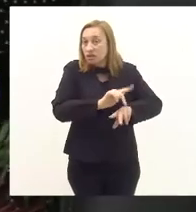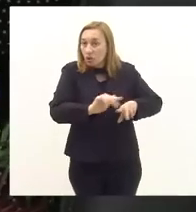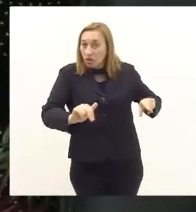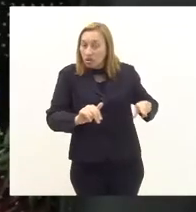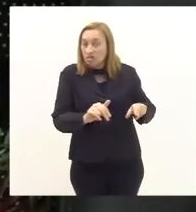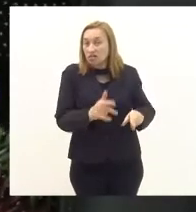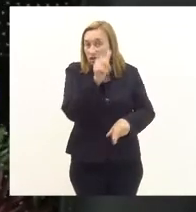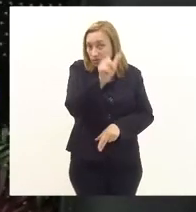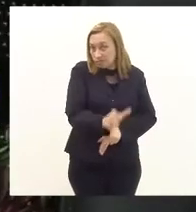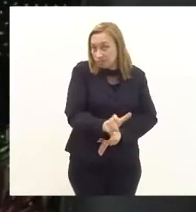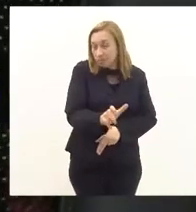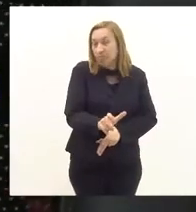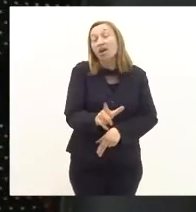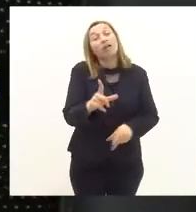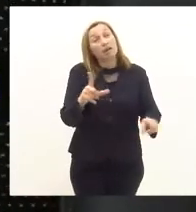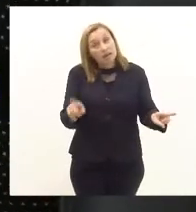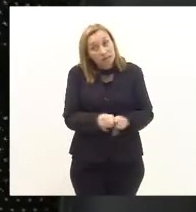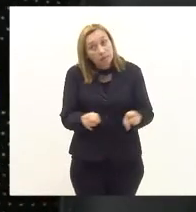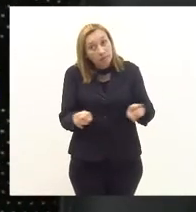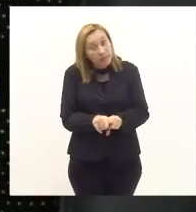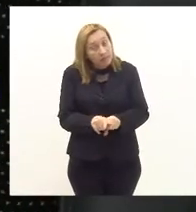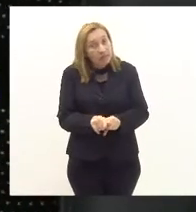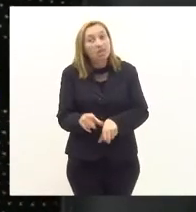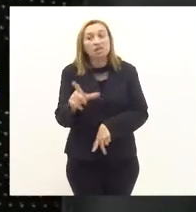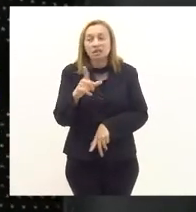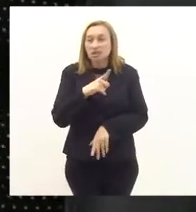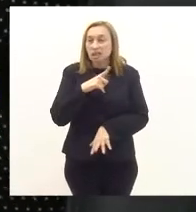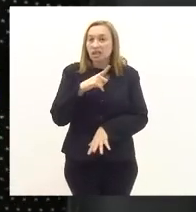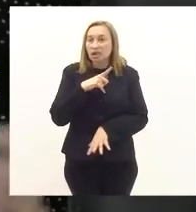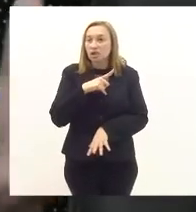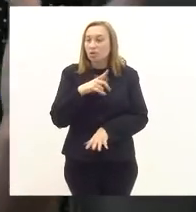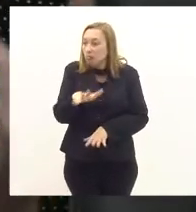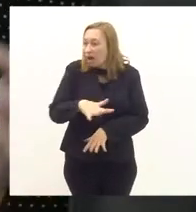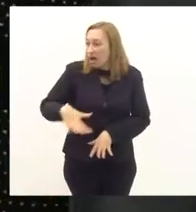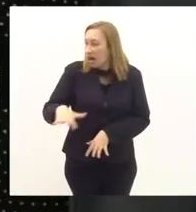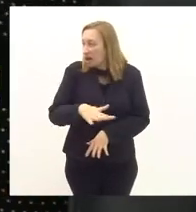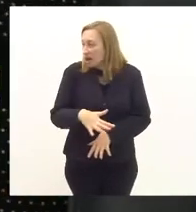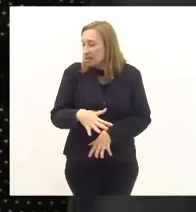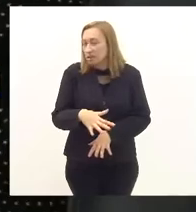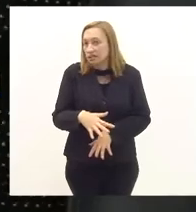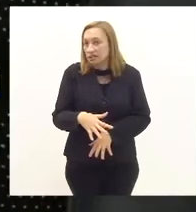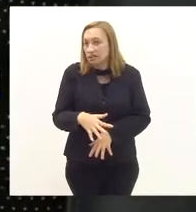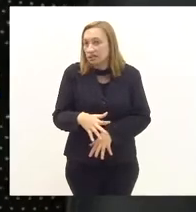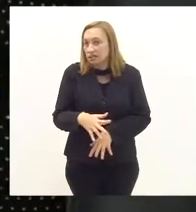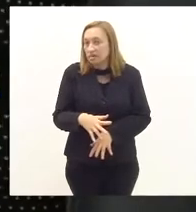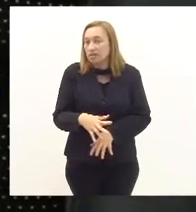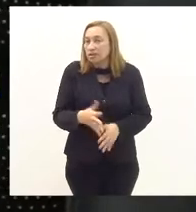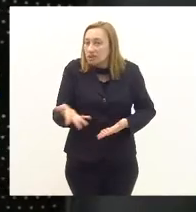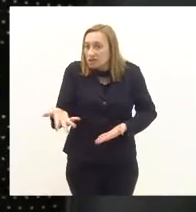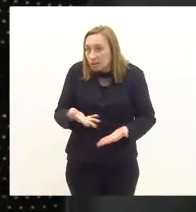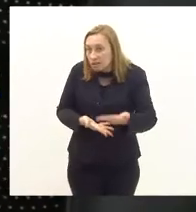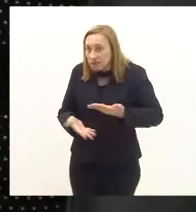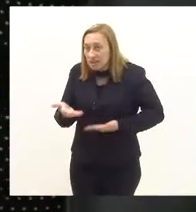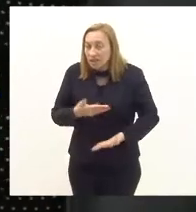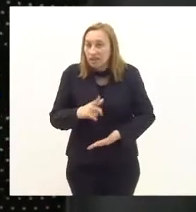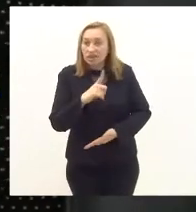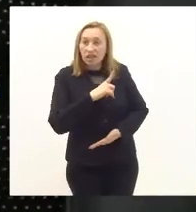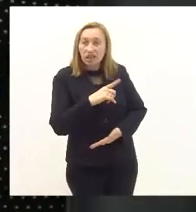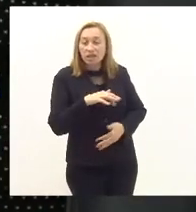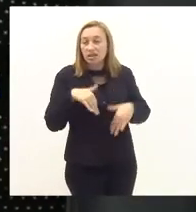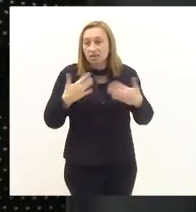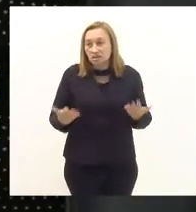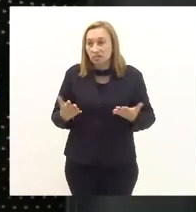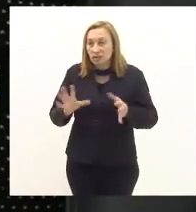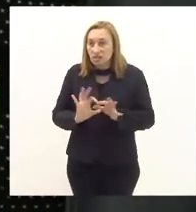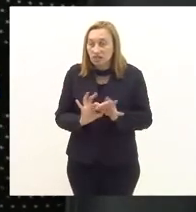dessa moça, também existe um setor que capta essas parcerias. Então, a gente fica de